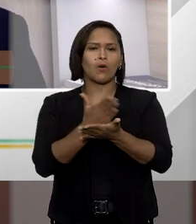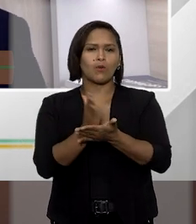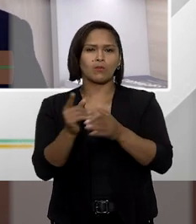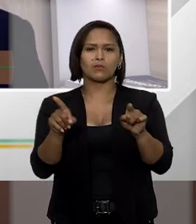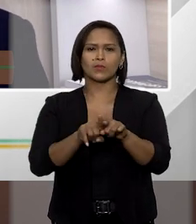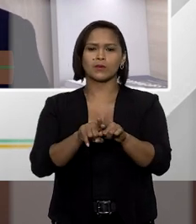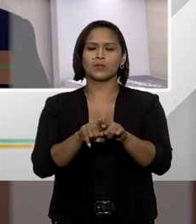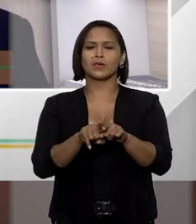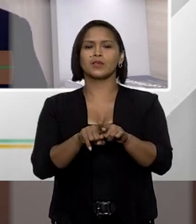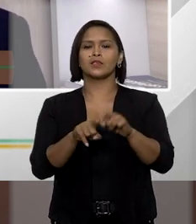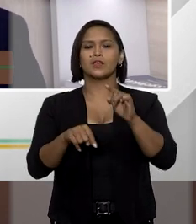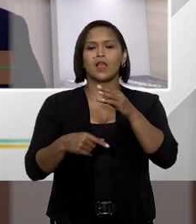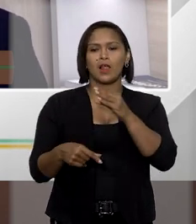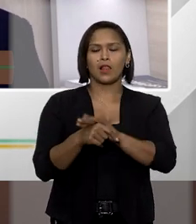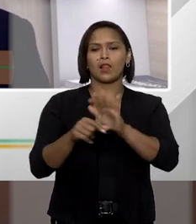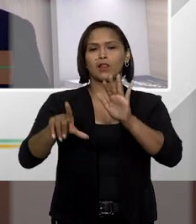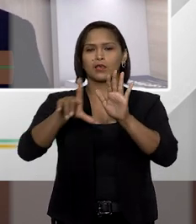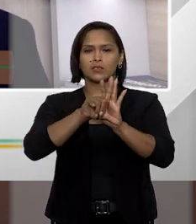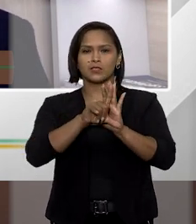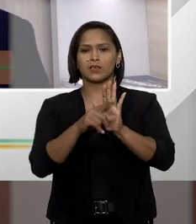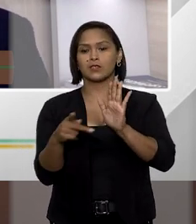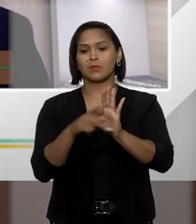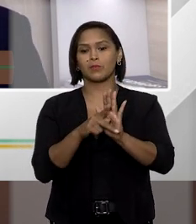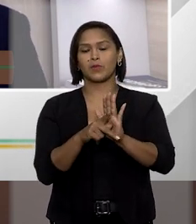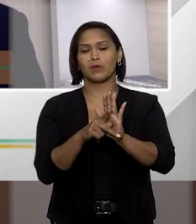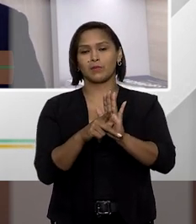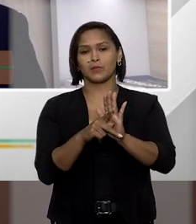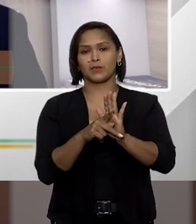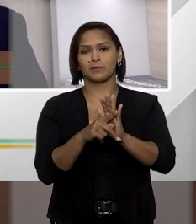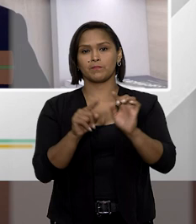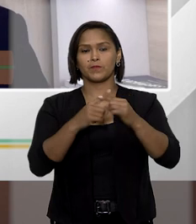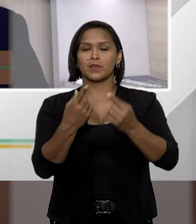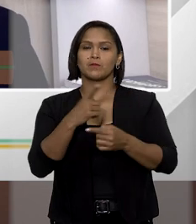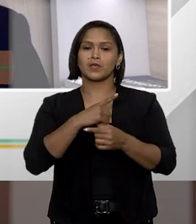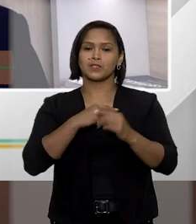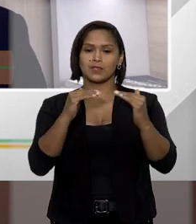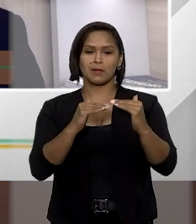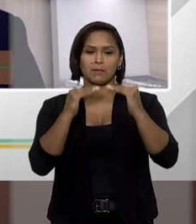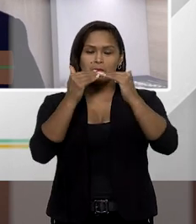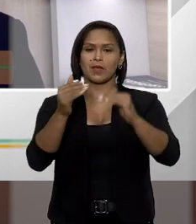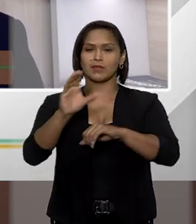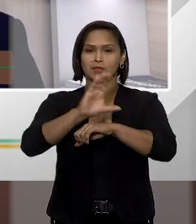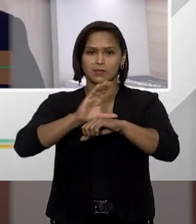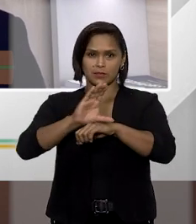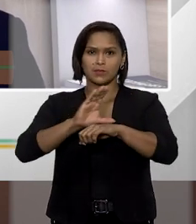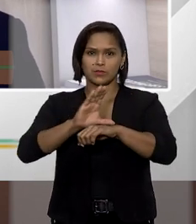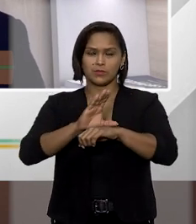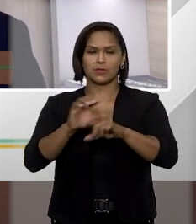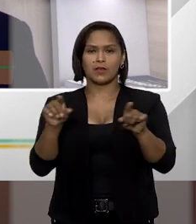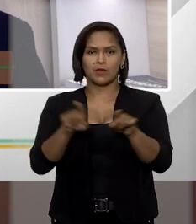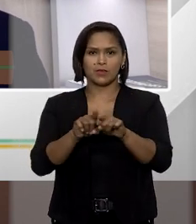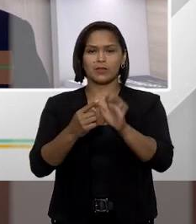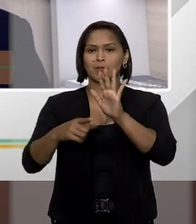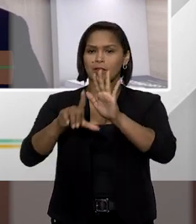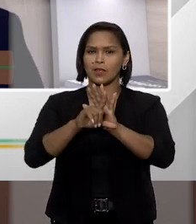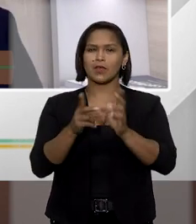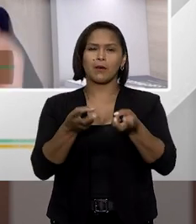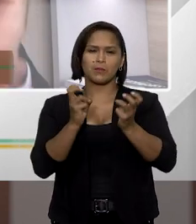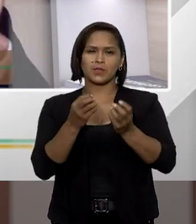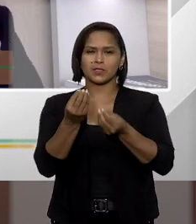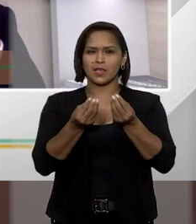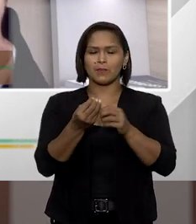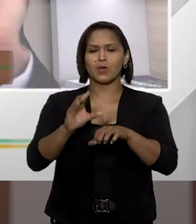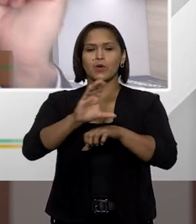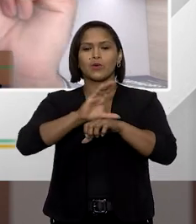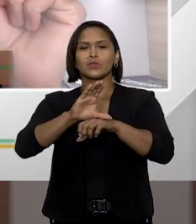vezes implementado por meio de legislação local, mas que tem matriz constitucional e também legal. Vejam,